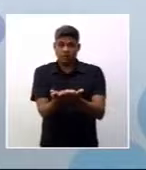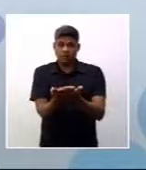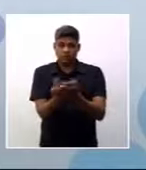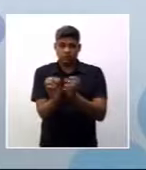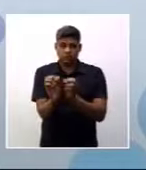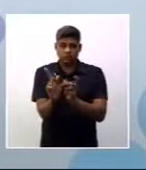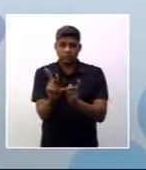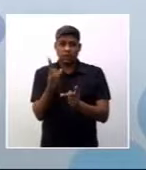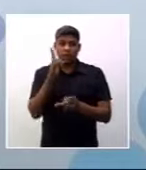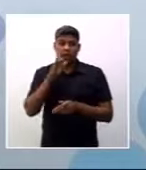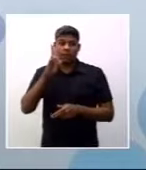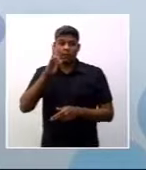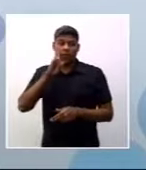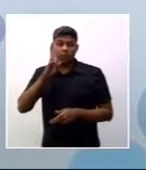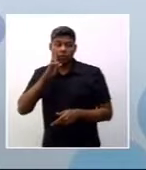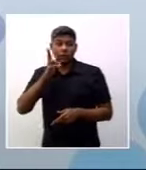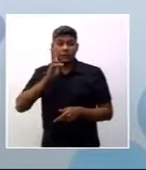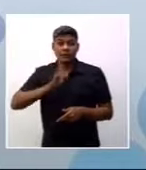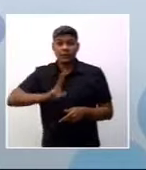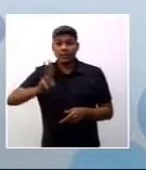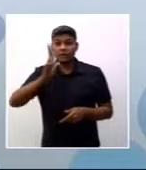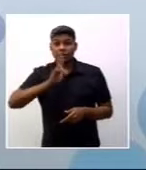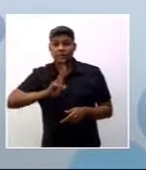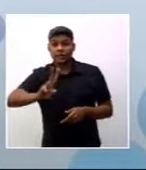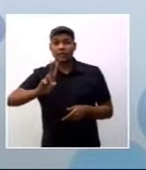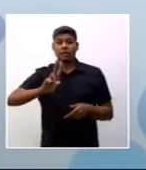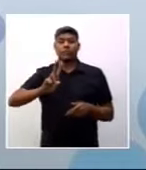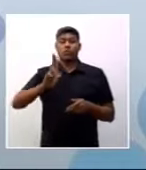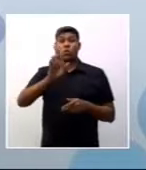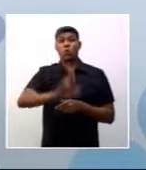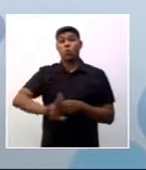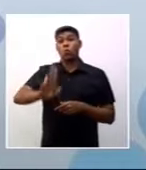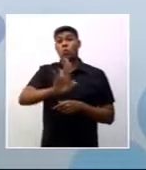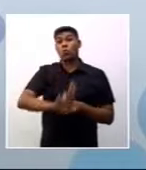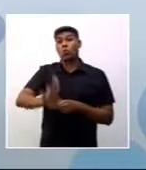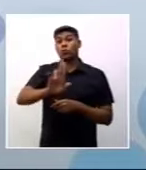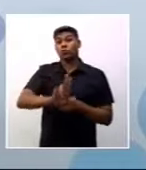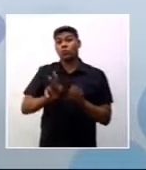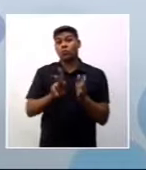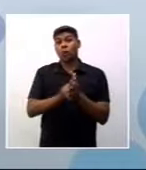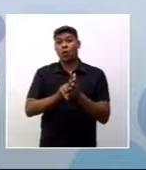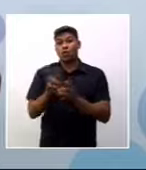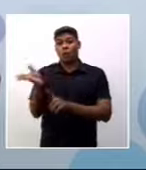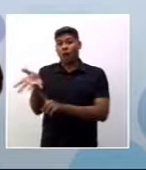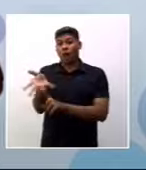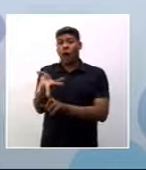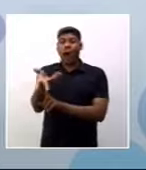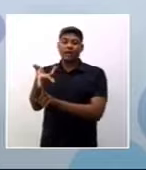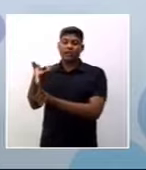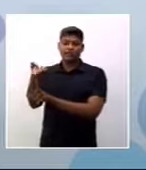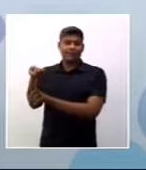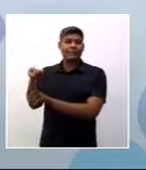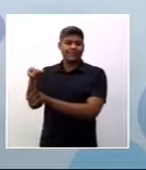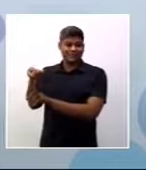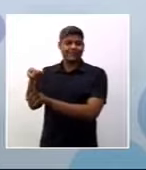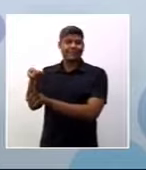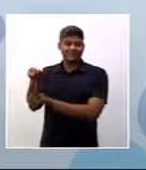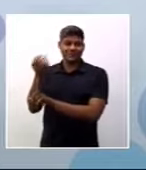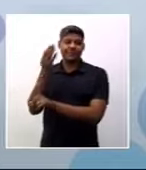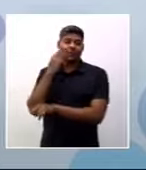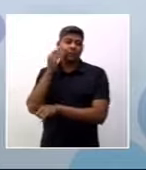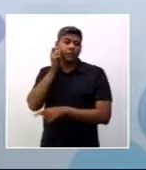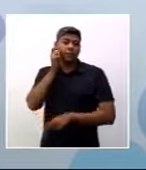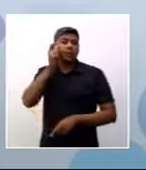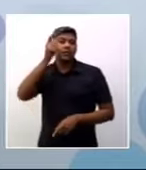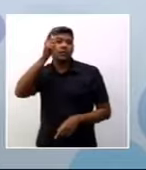tá lembrando a gente tem que fazer uma ressalva para esses usos artísticos às vezes uma montagem tem uma ideia